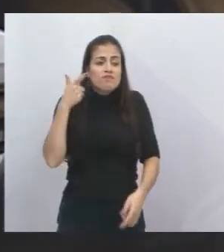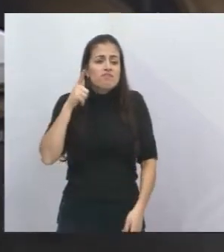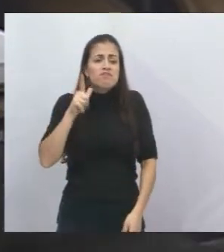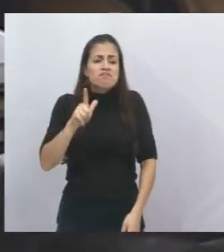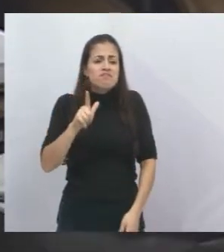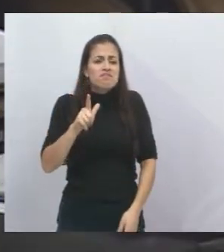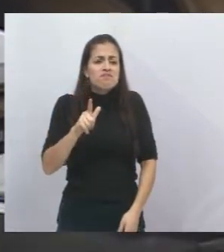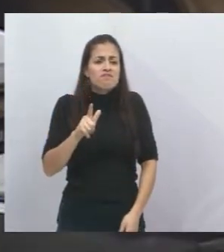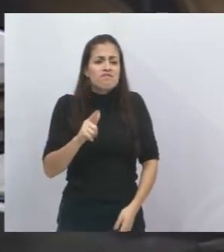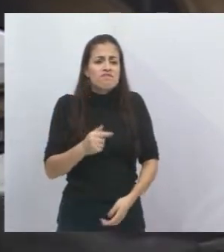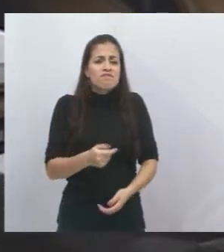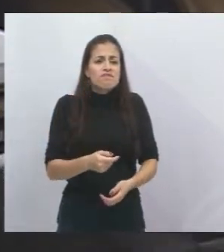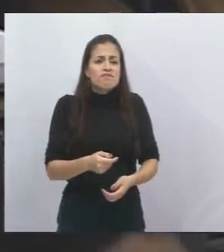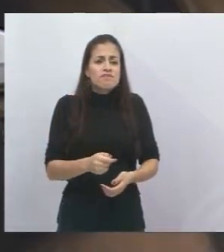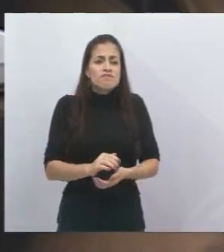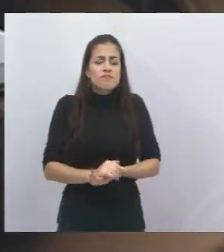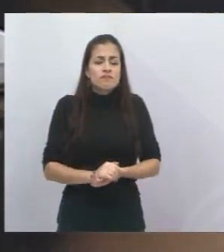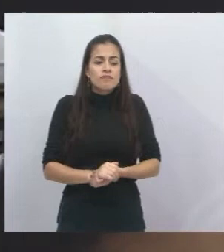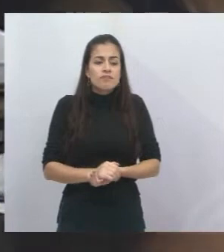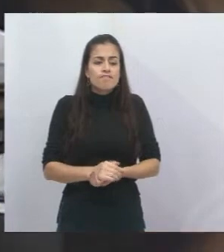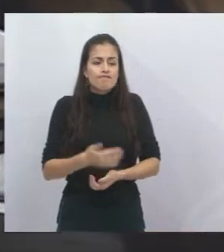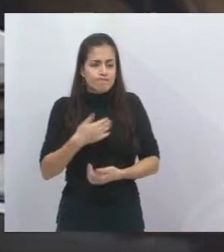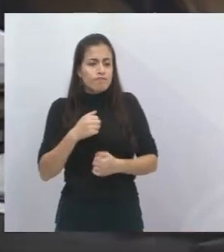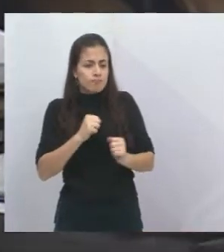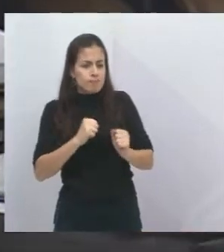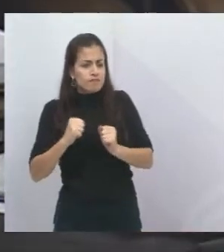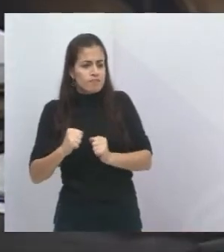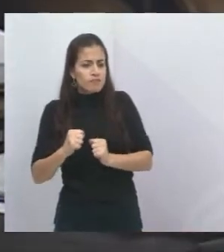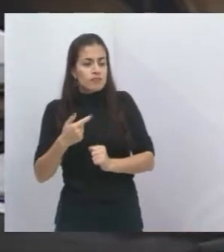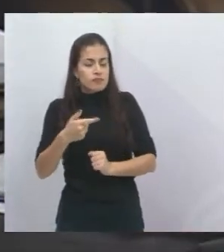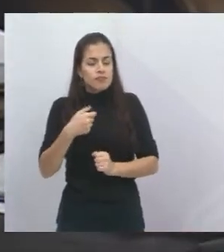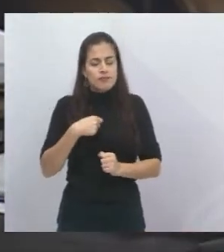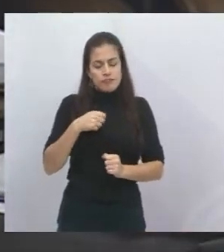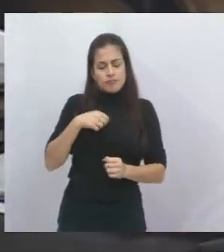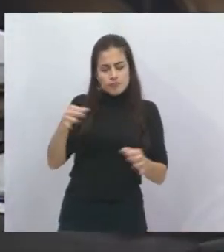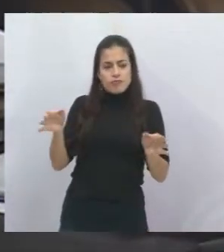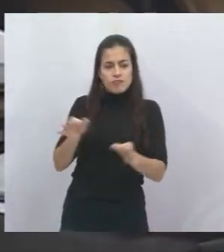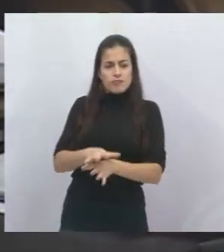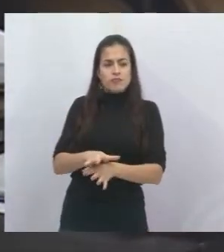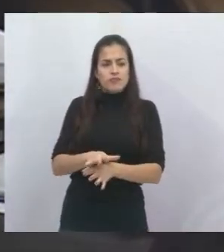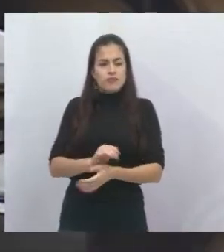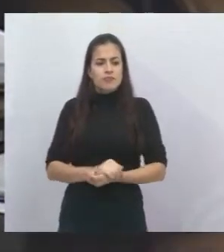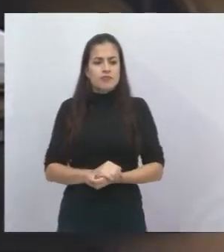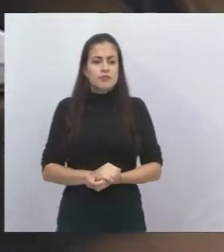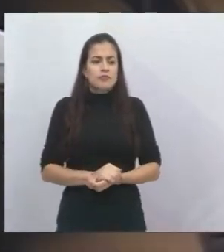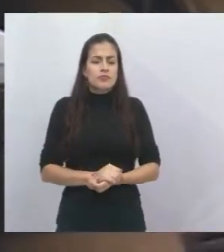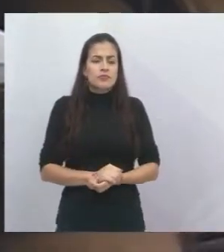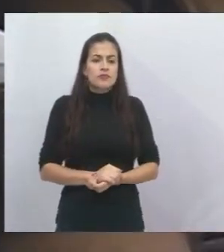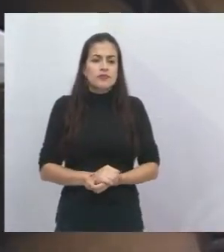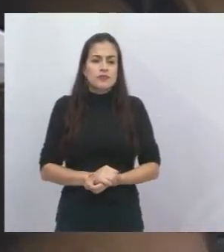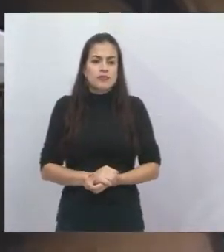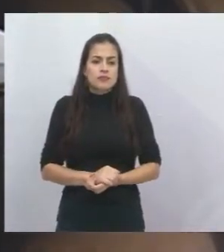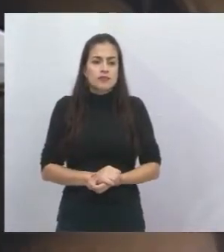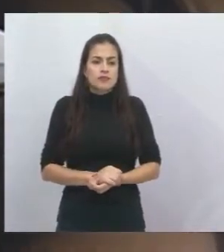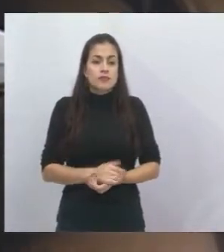permite uma parte, senhor vereador? A gente está, só que está comigo, Maria Amélia, só para eu terminar. Deixa ele terminar, que eu permito sim. A